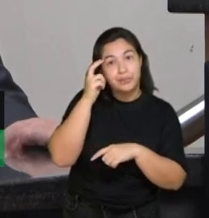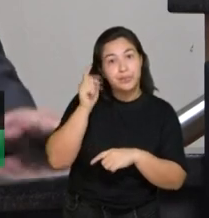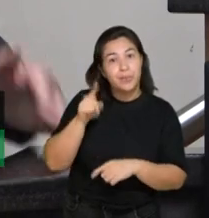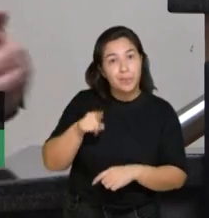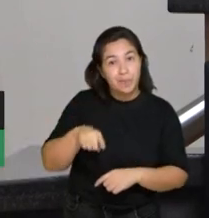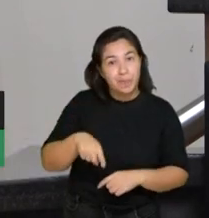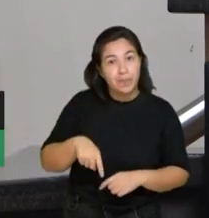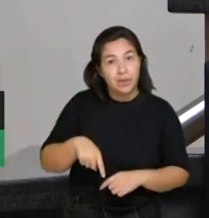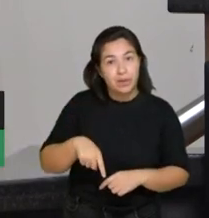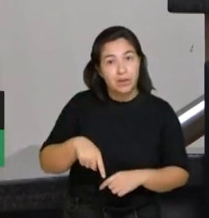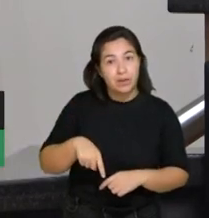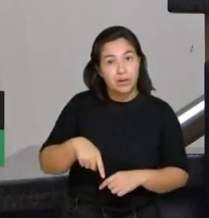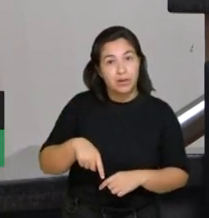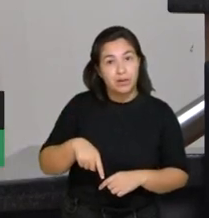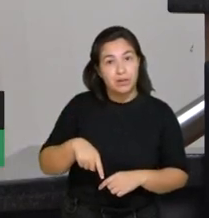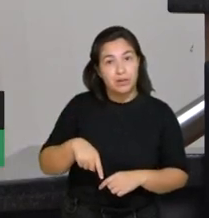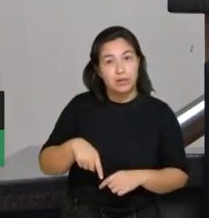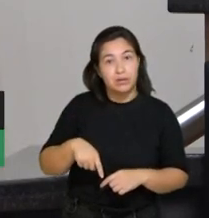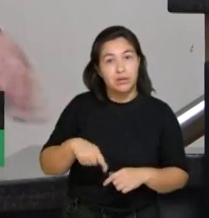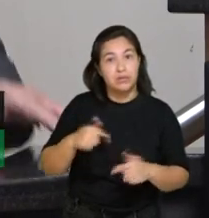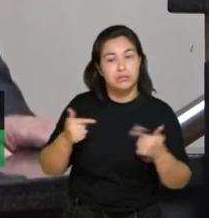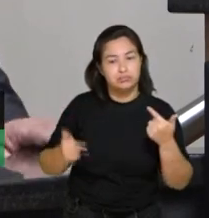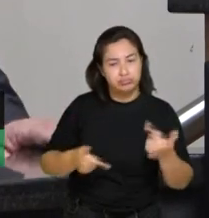eh trabalhada